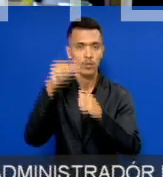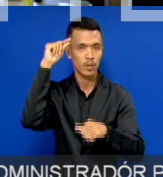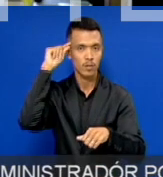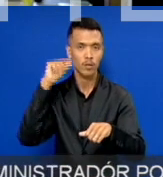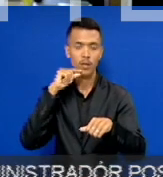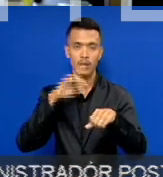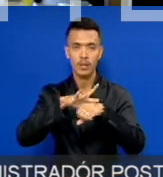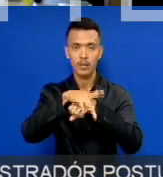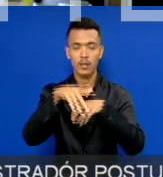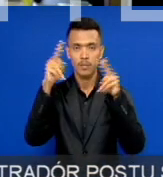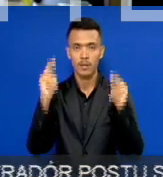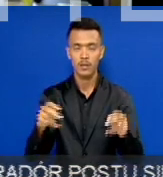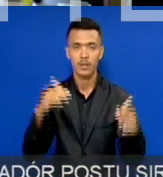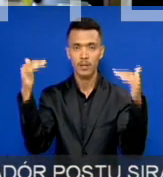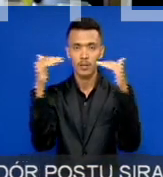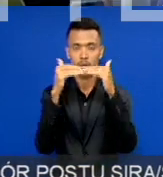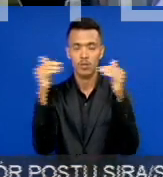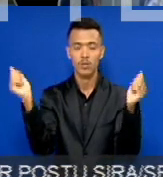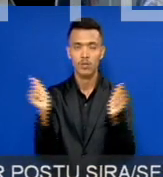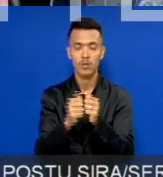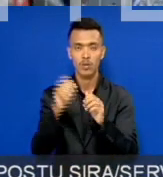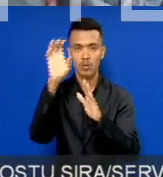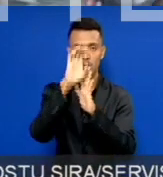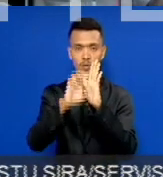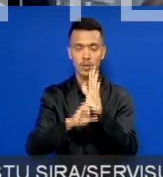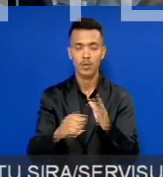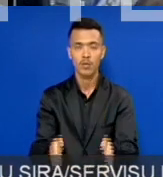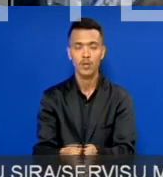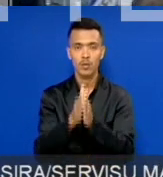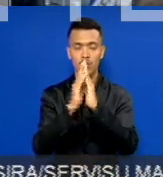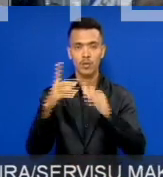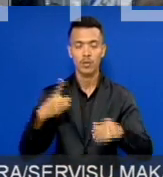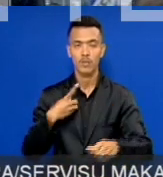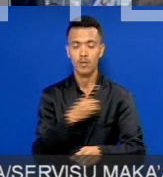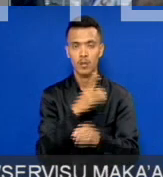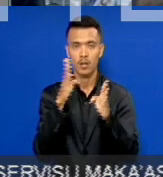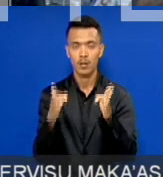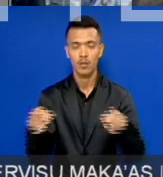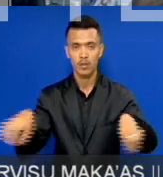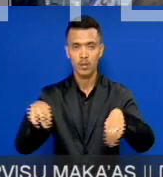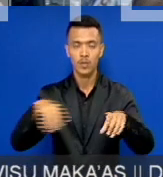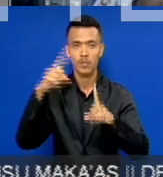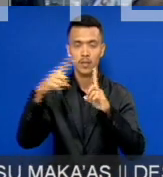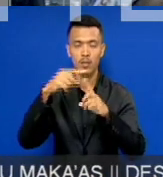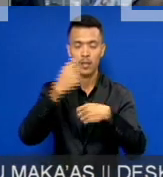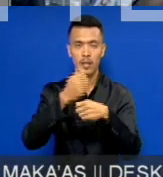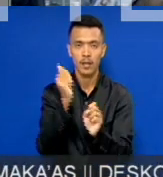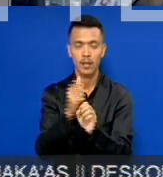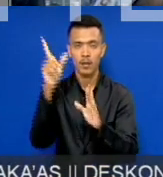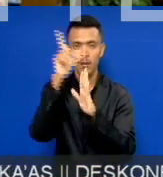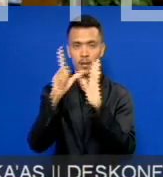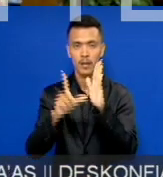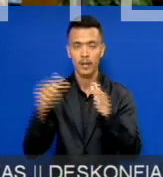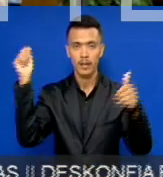Também precisa reta um briefing da Convenção Nerasi, que ajuda deputado Cira no serviço. Vai nira halo legislação no fiscaliza da